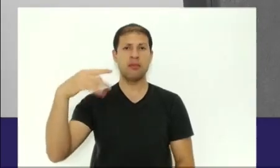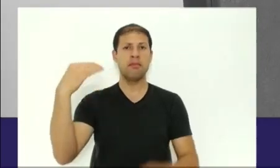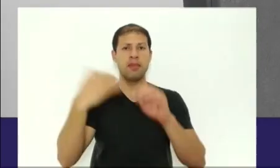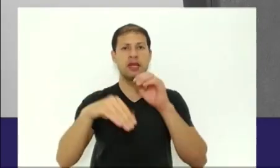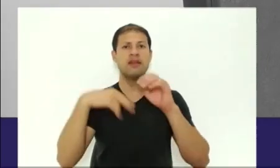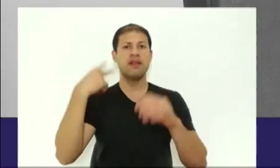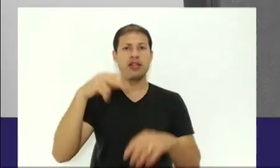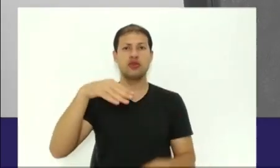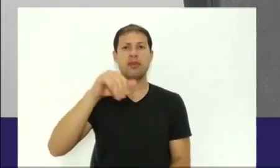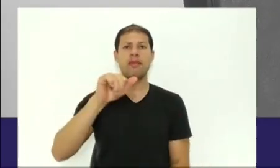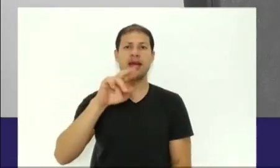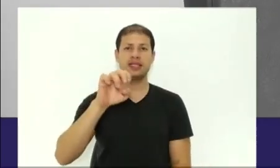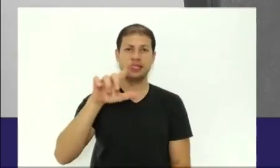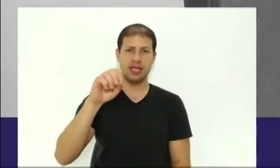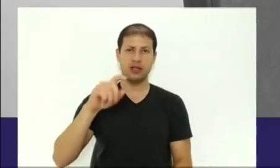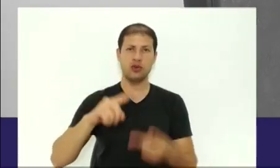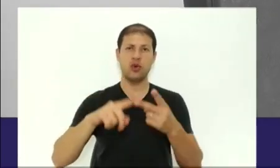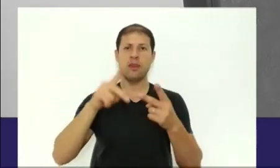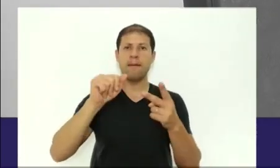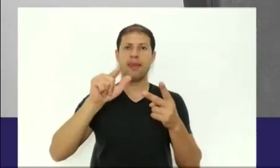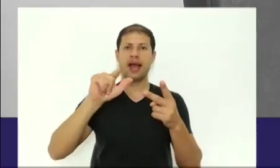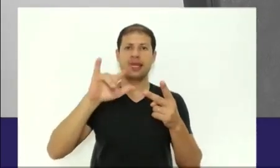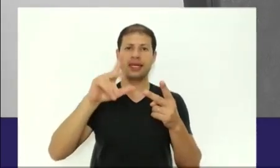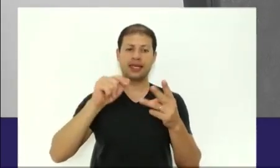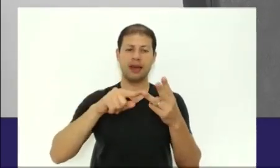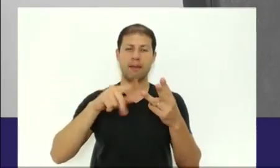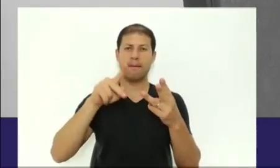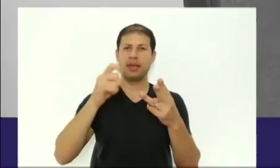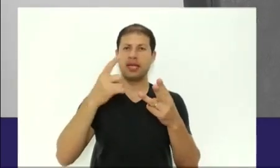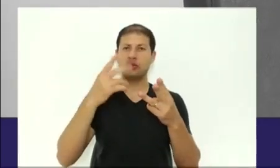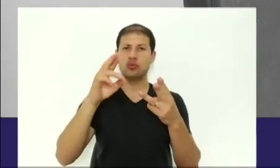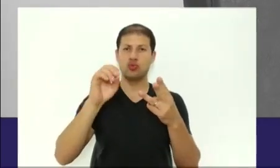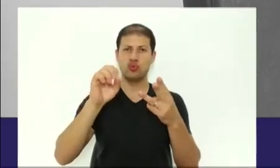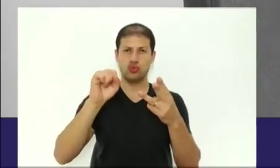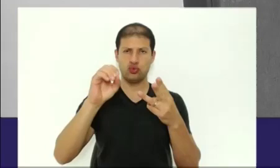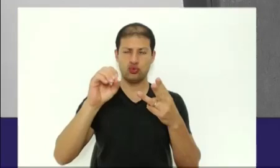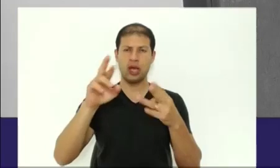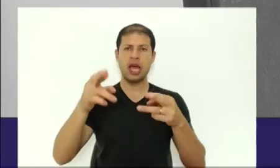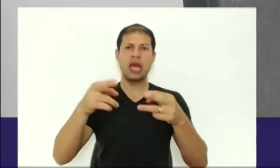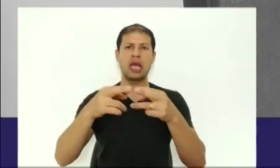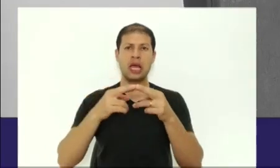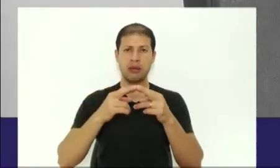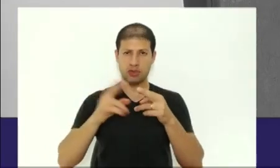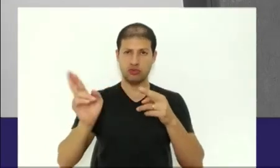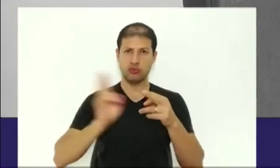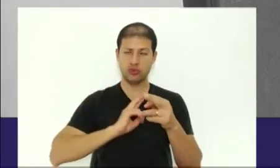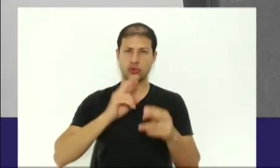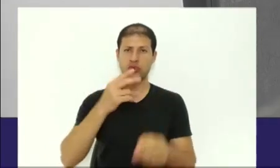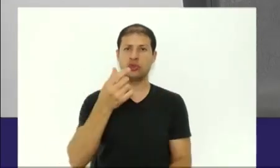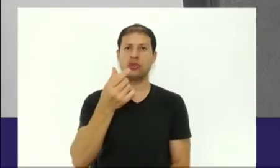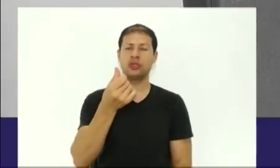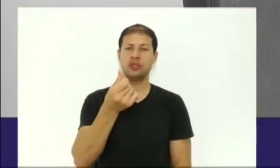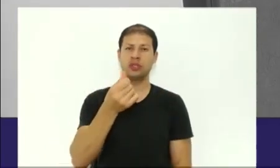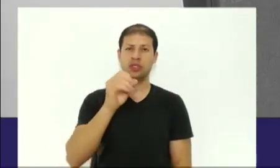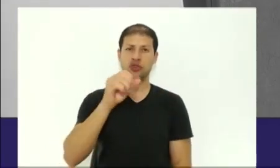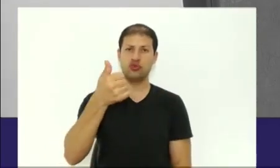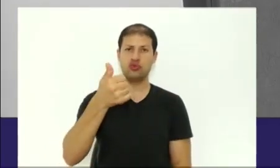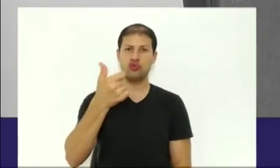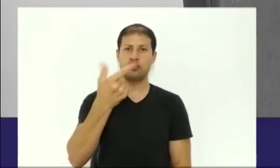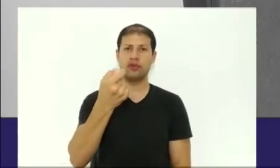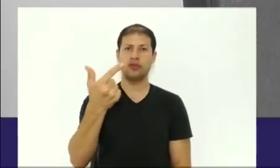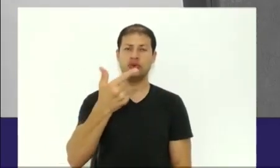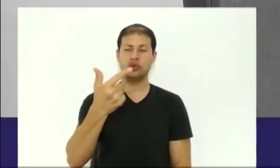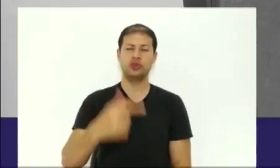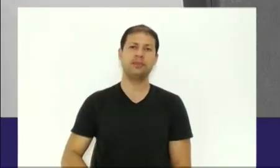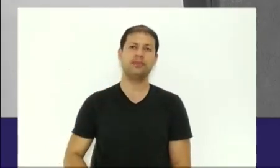Marcelo Sleiman, Palinha e Pedroso, respondendo ao requerimento número 801 de 2022. Do Hospital